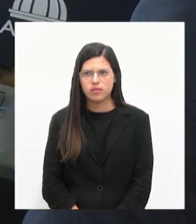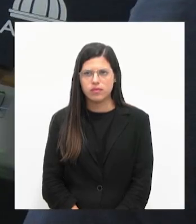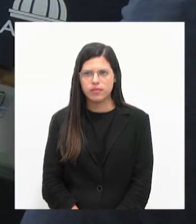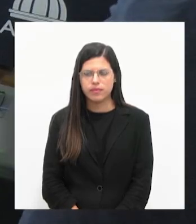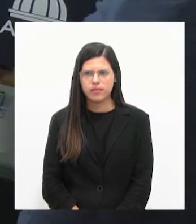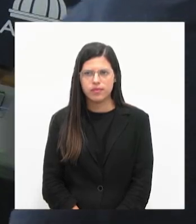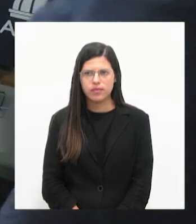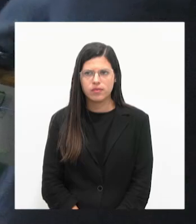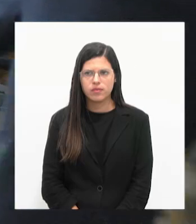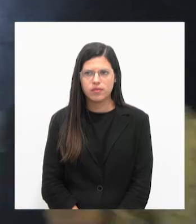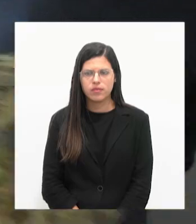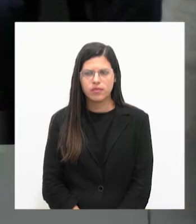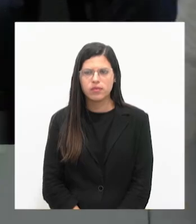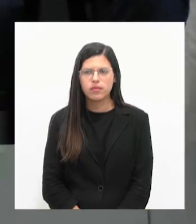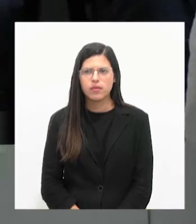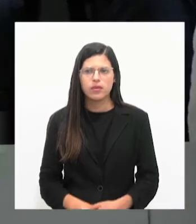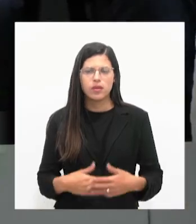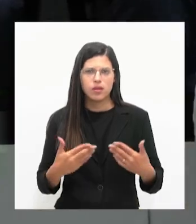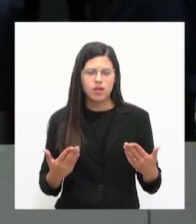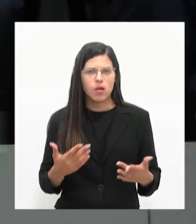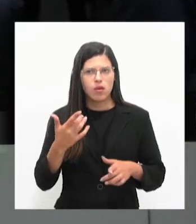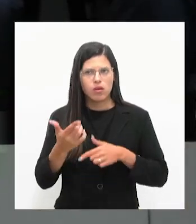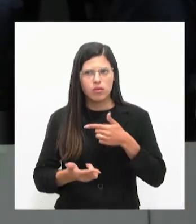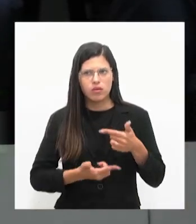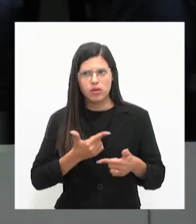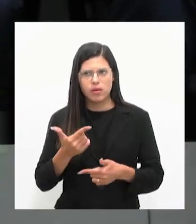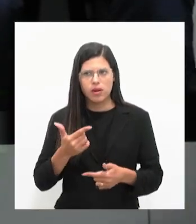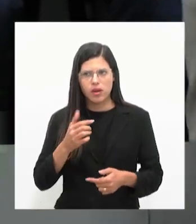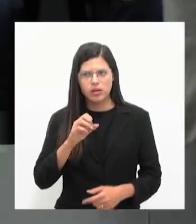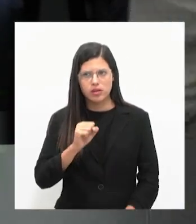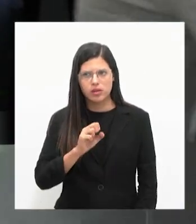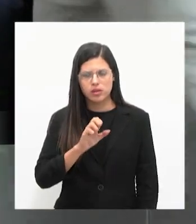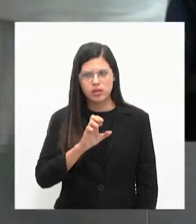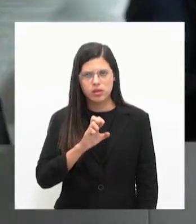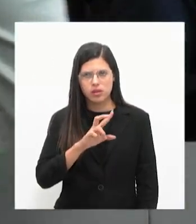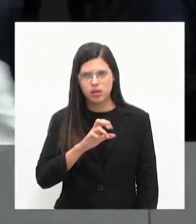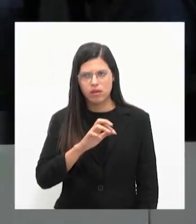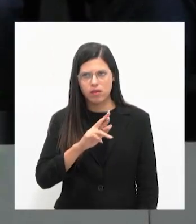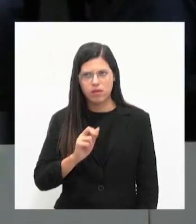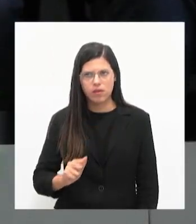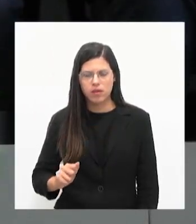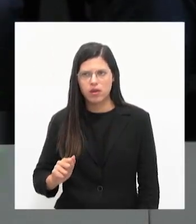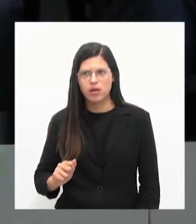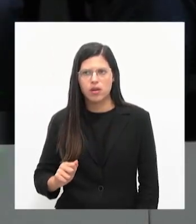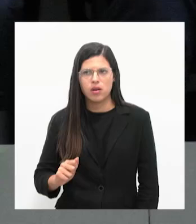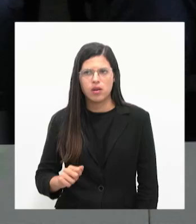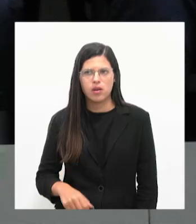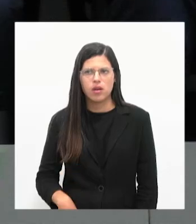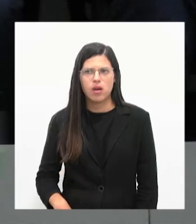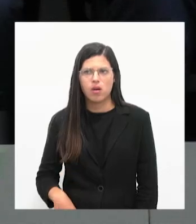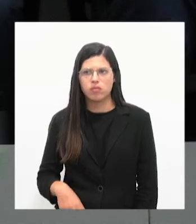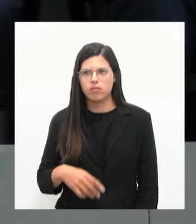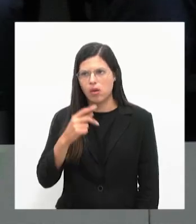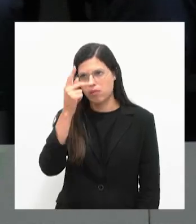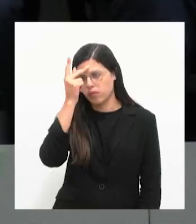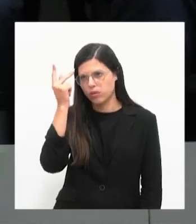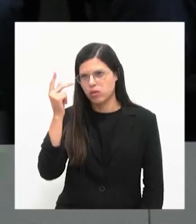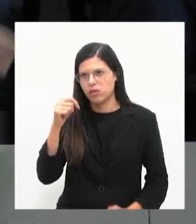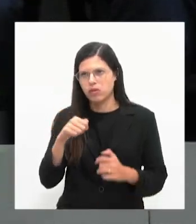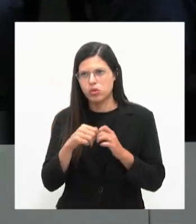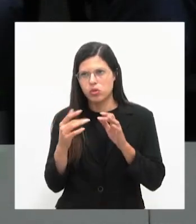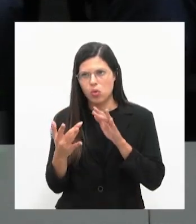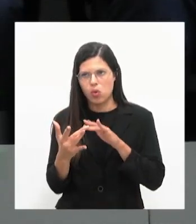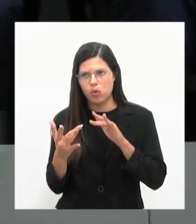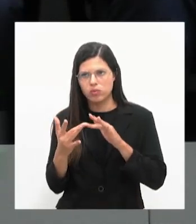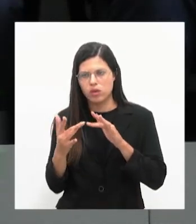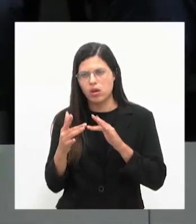Oi. Então, eu trabalhei para a Severa na parte da DRFA e alguém fez contato com ele lá, me